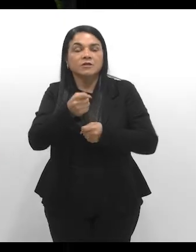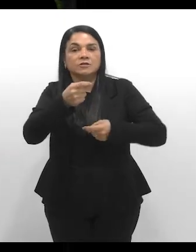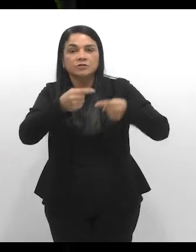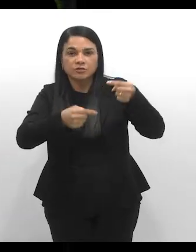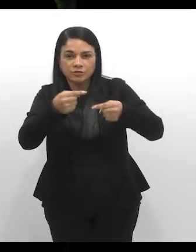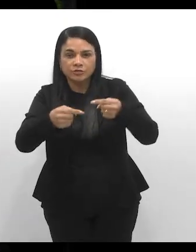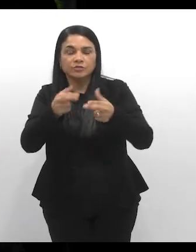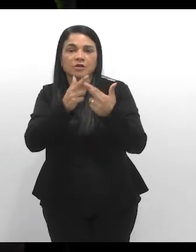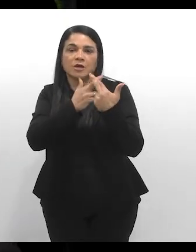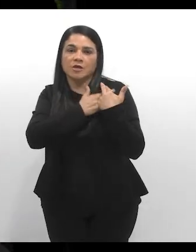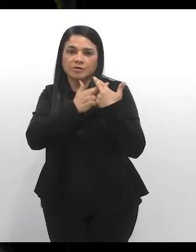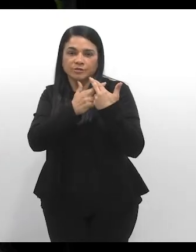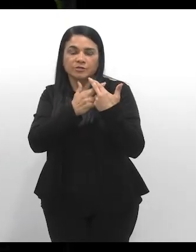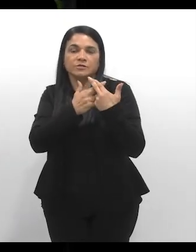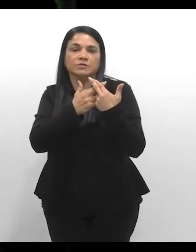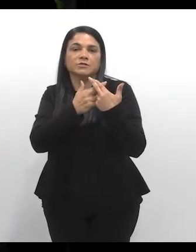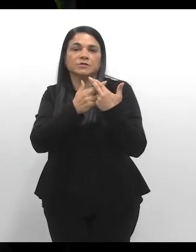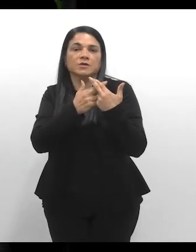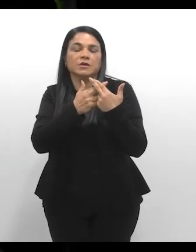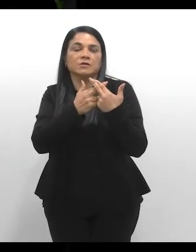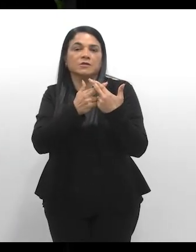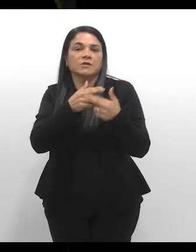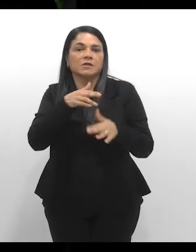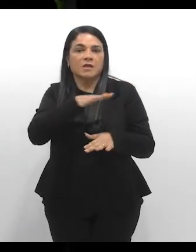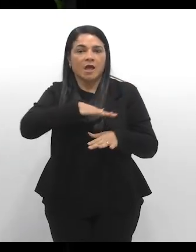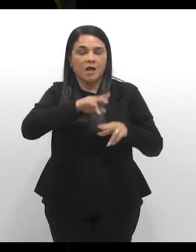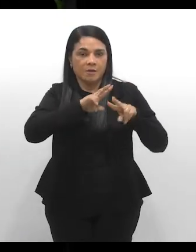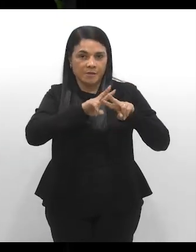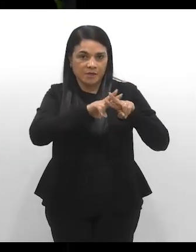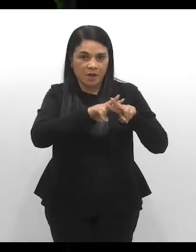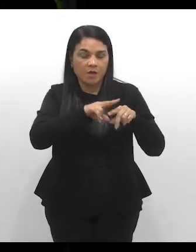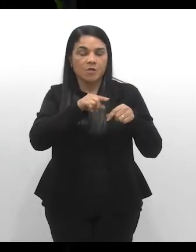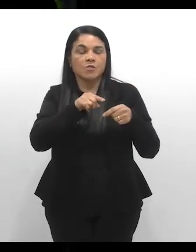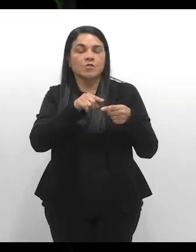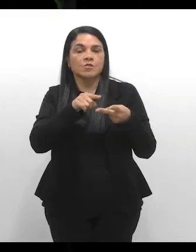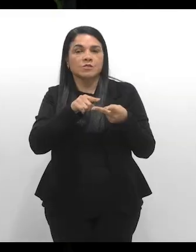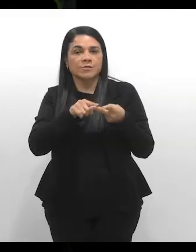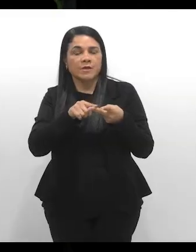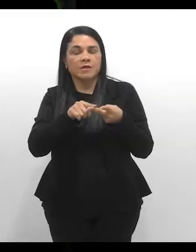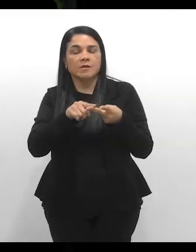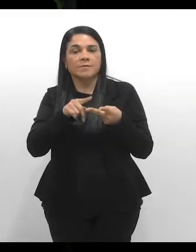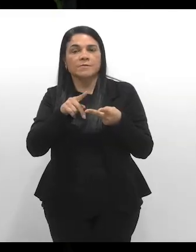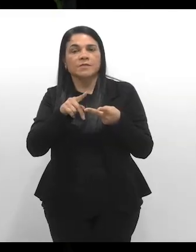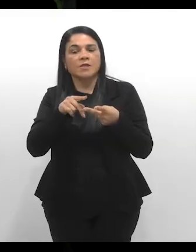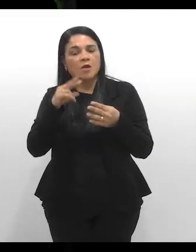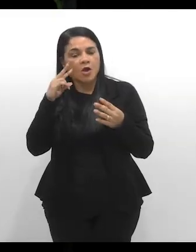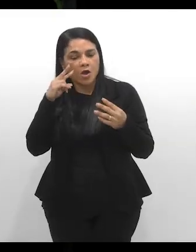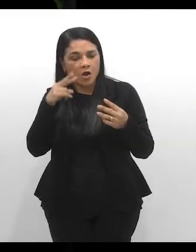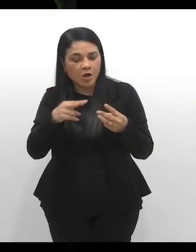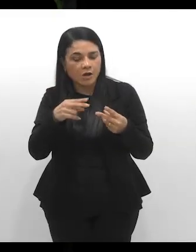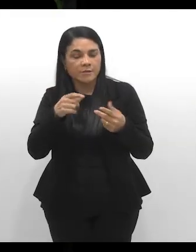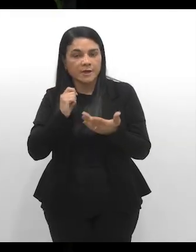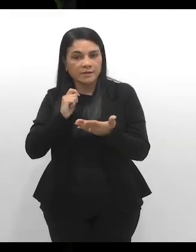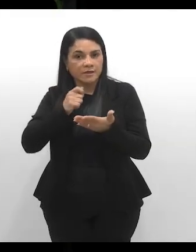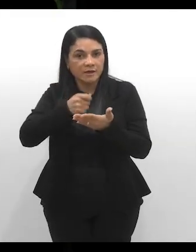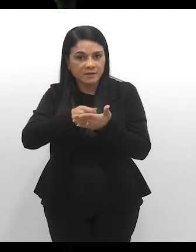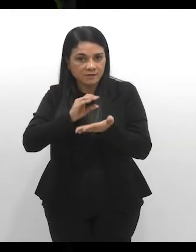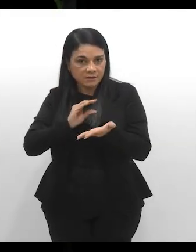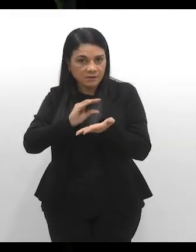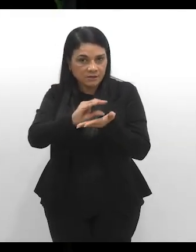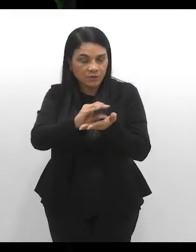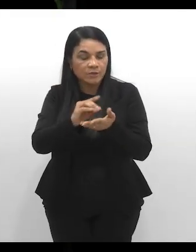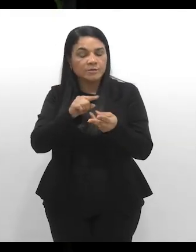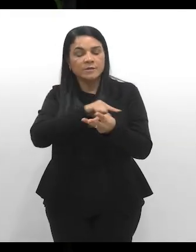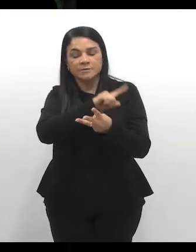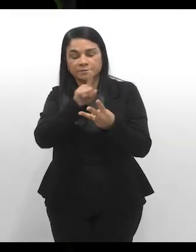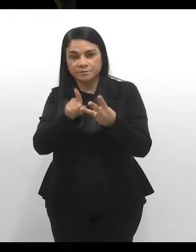discute sim a responsabilização de agentes no campo penal, né? Ela olha para essa questão, olha para a indenização, mas